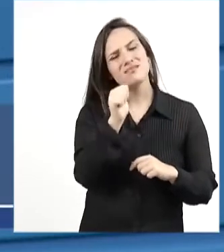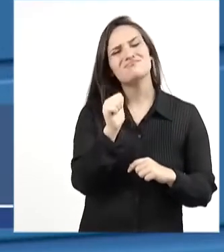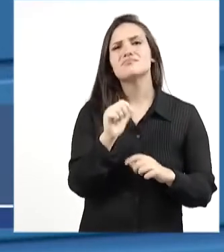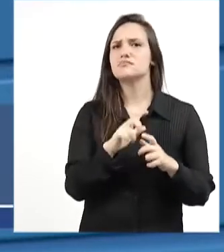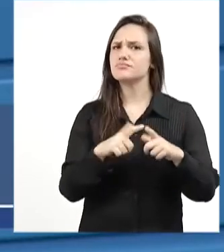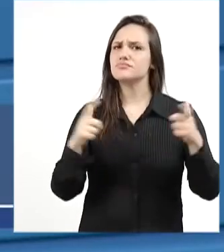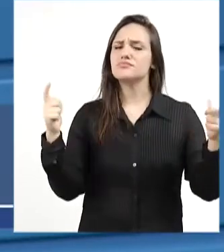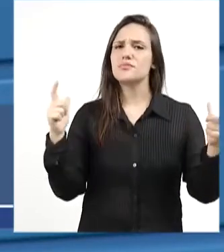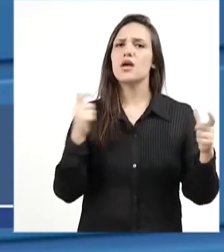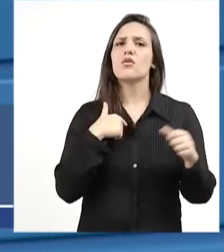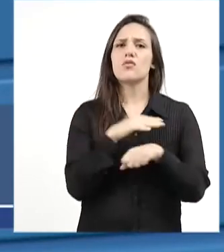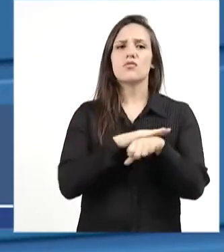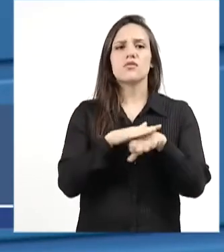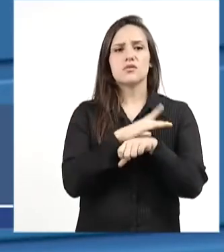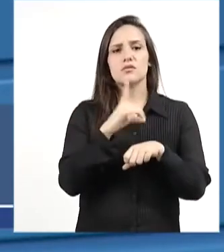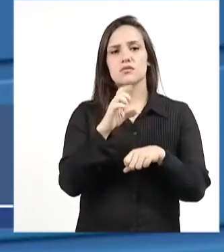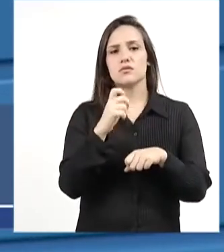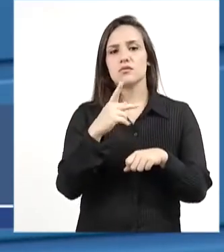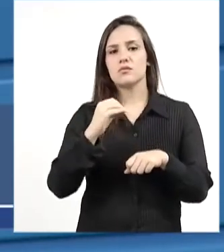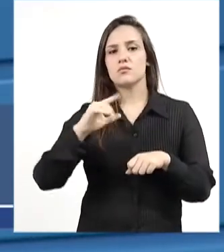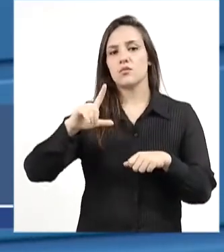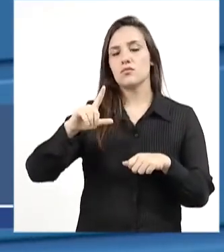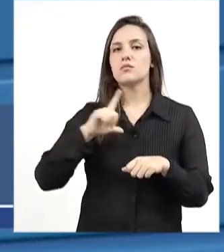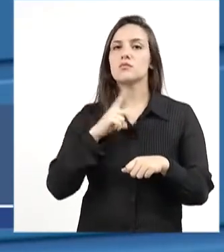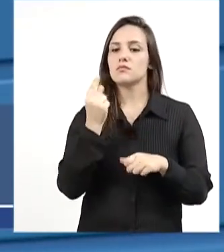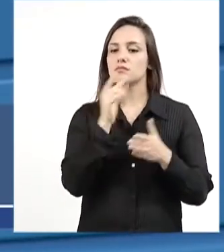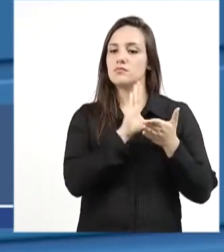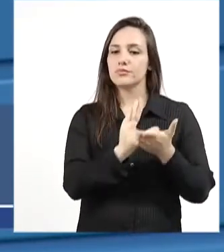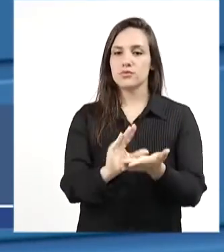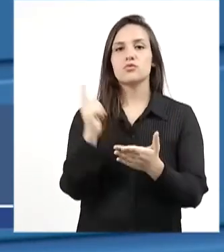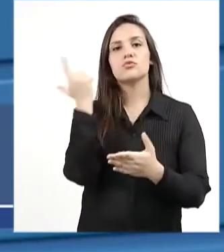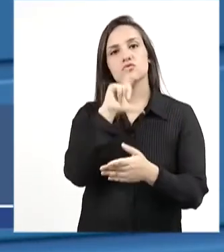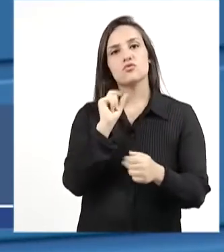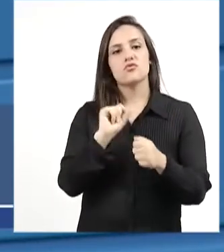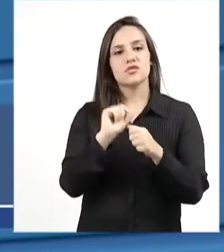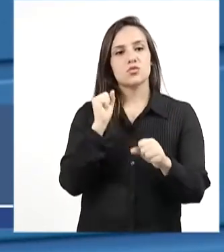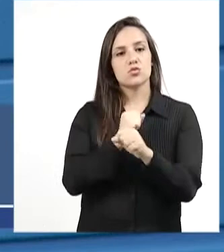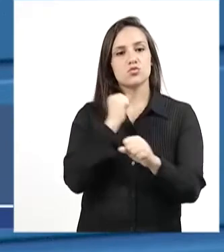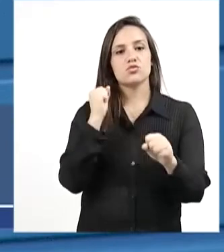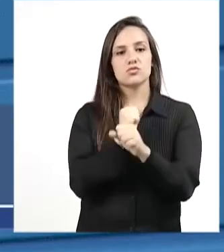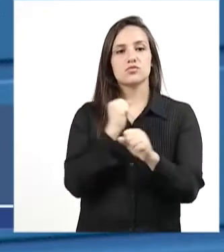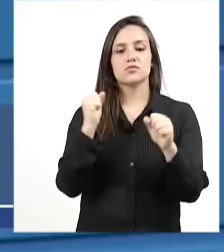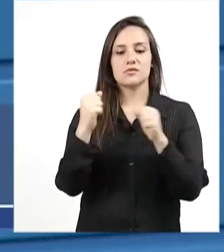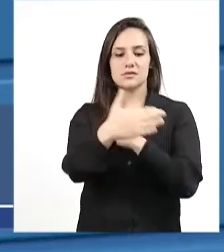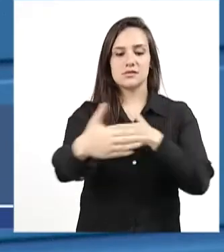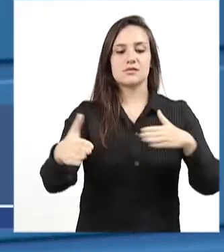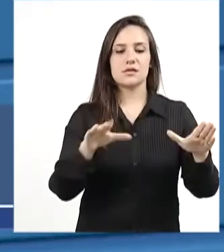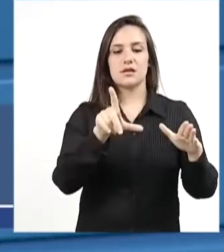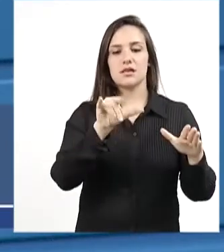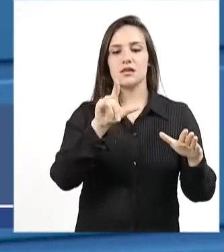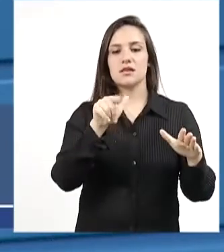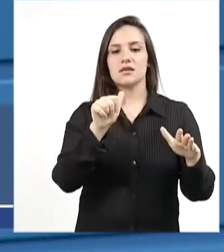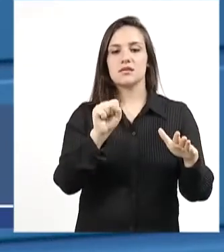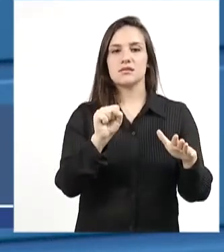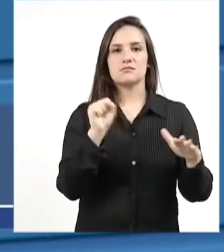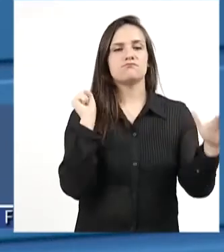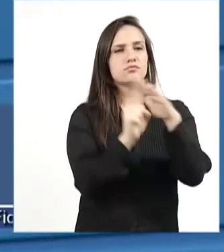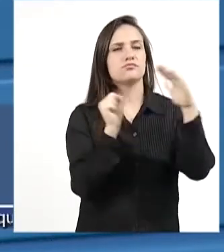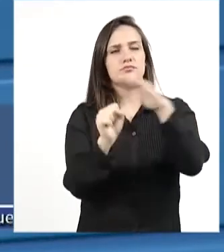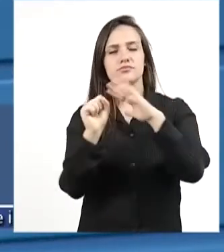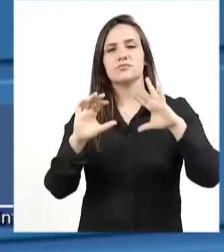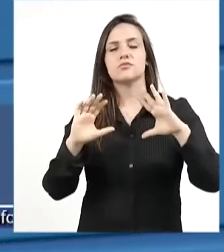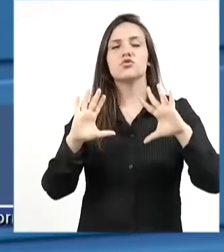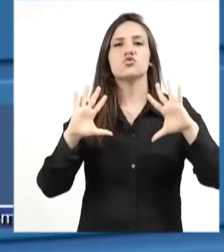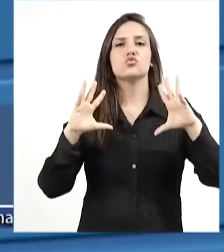inclusive com emendas desses parlamentares aqui, para a elaboração das casas, das salas lilás em todos os